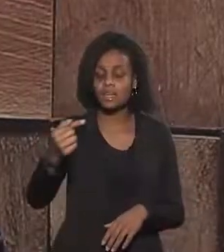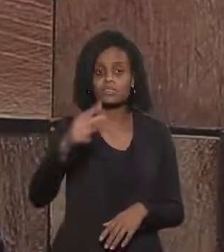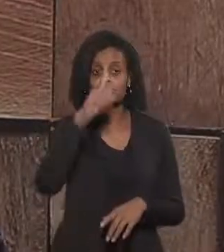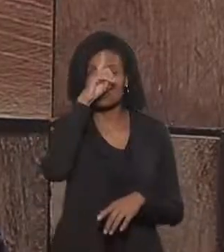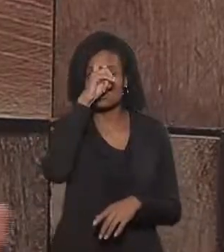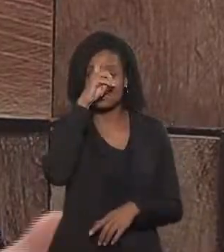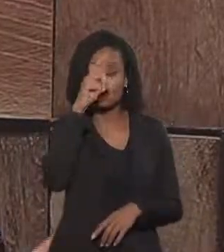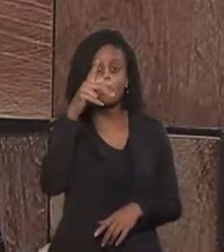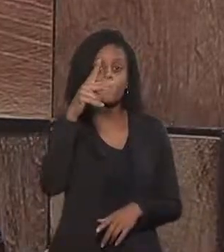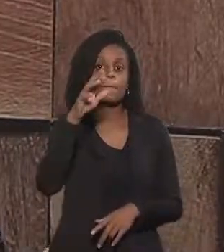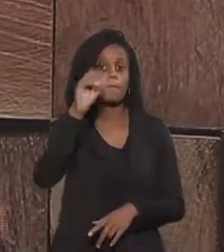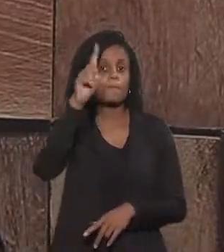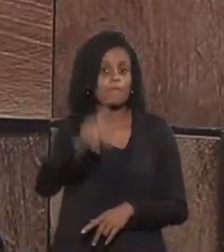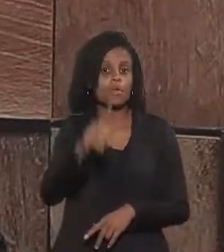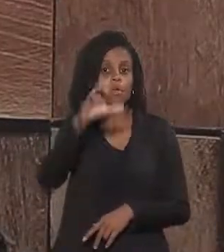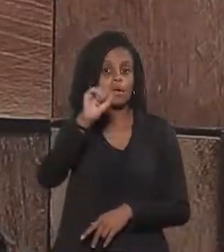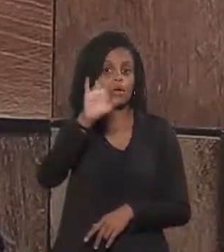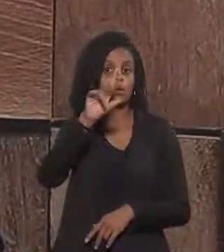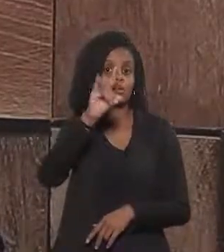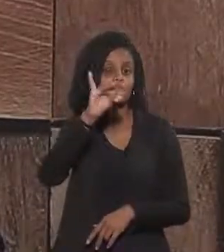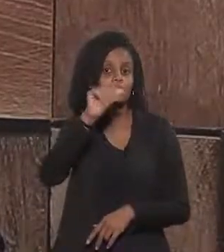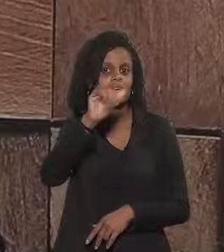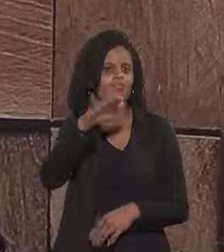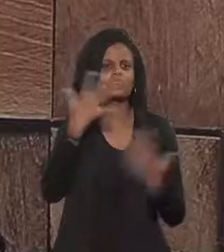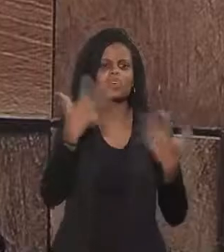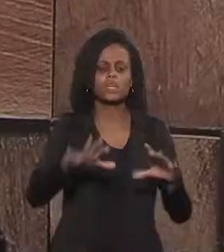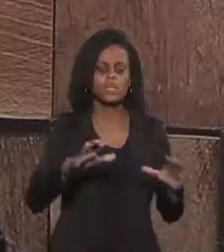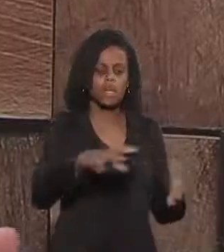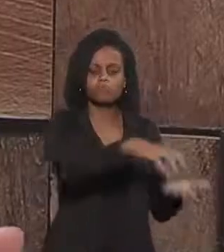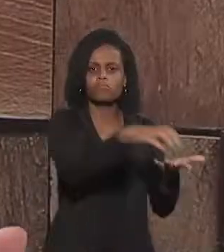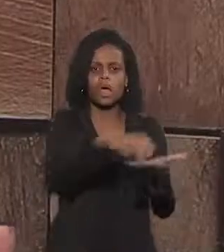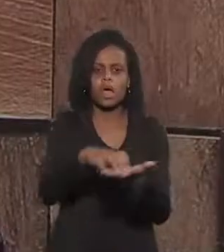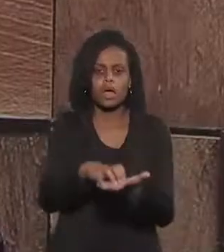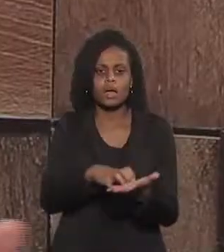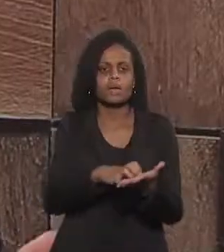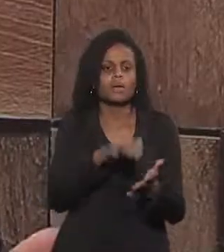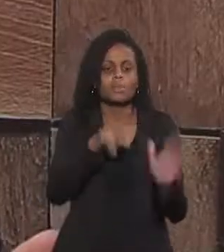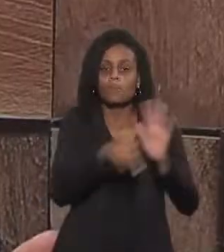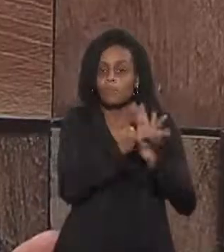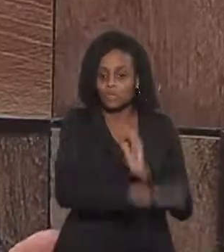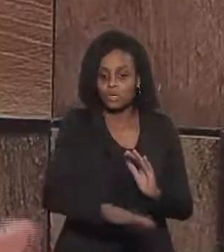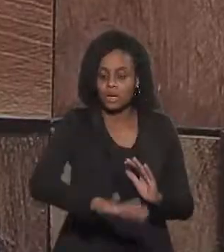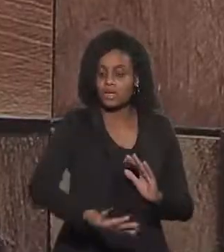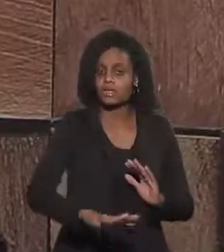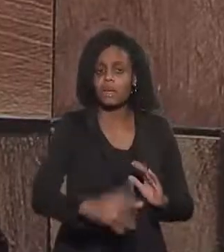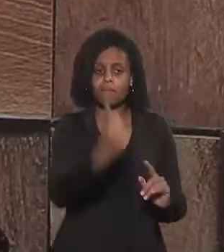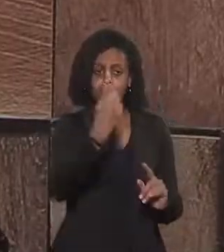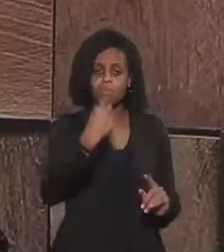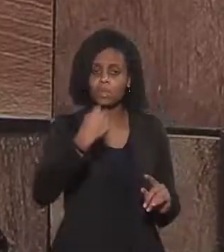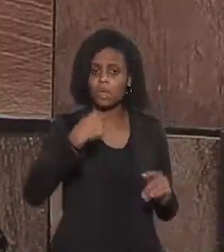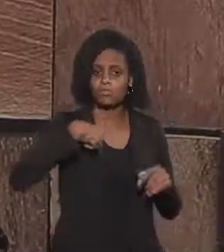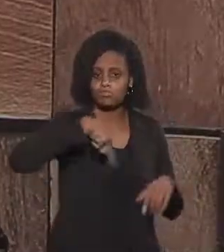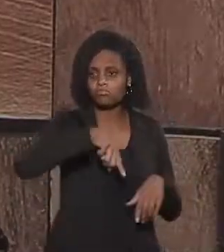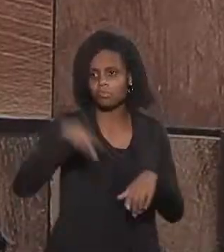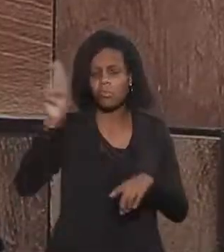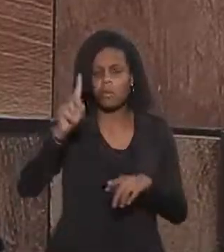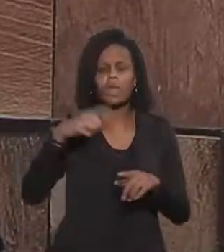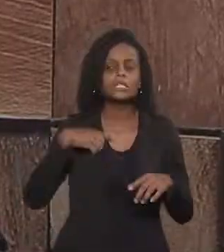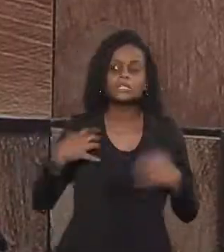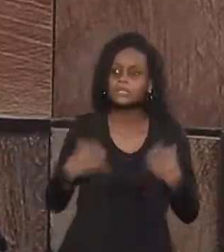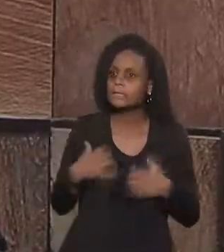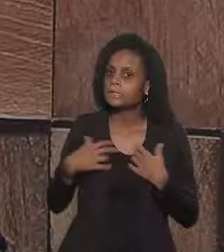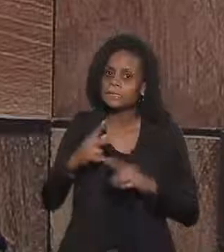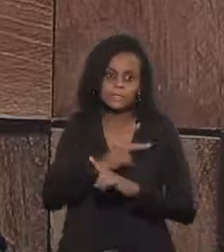maldade, não tinha a cultura de criança lá no Procardíaco. Aí pediram que eu tinha que sair. Aí, desesperada, fui procurar